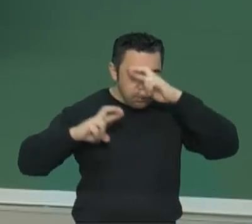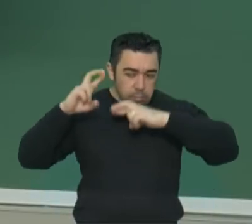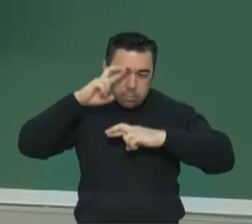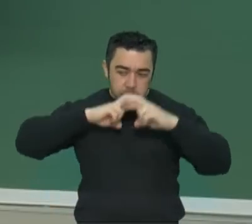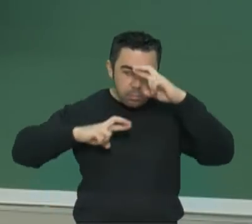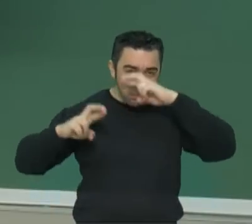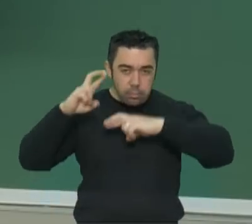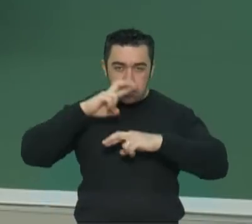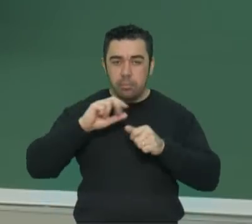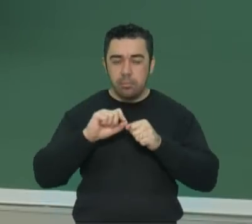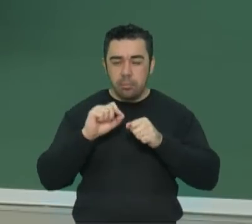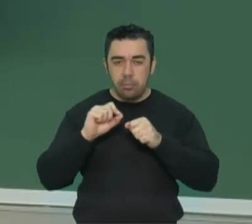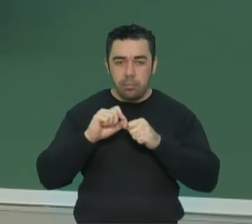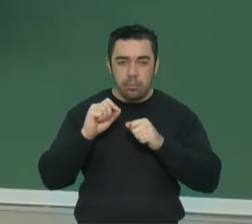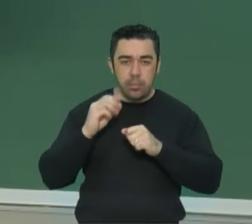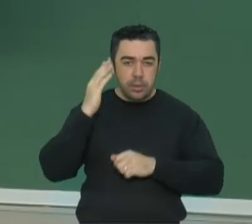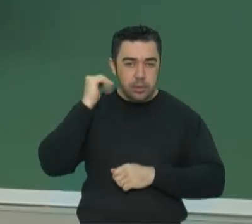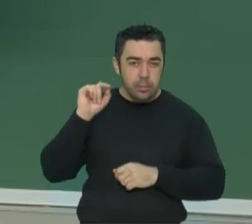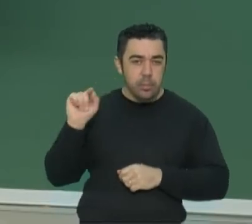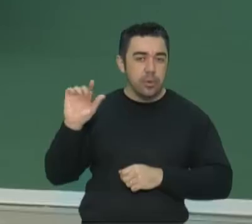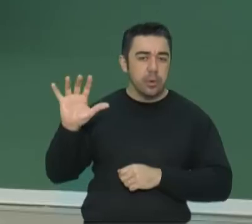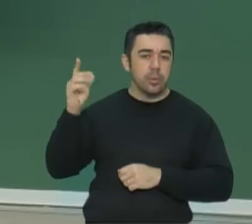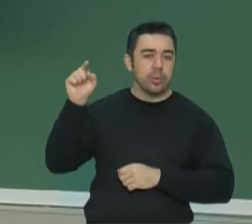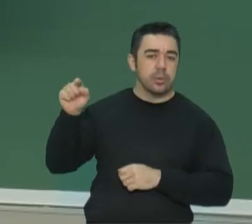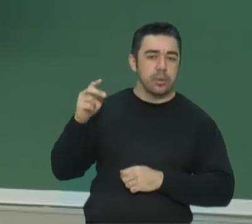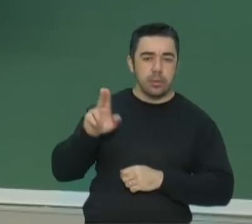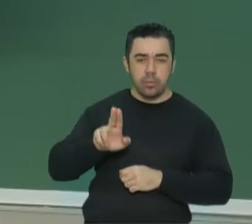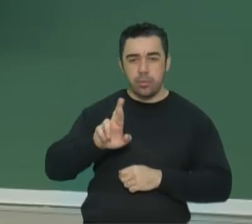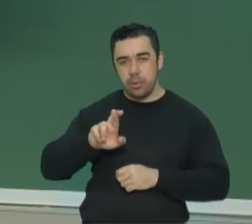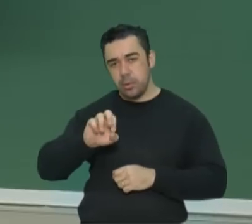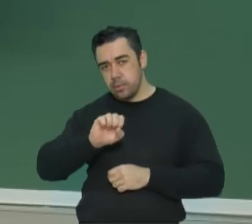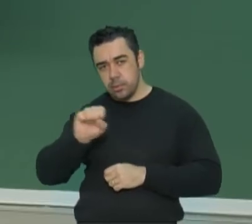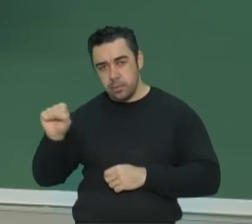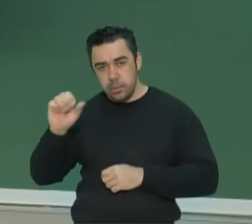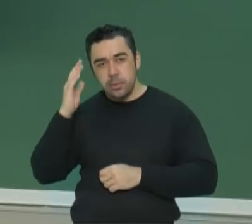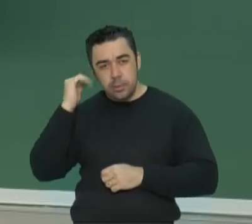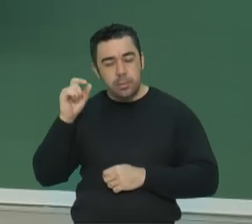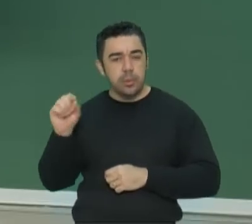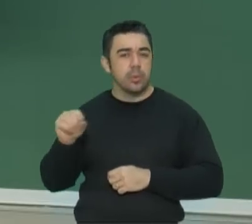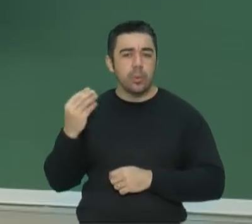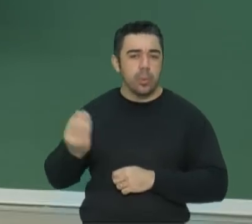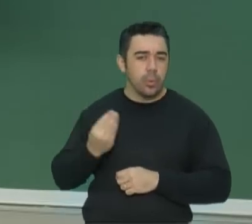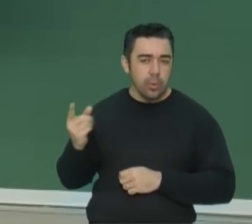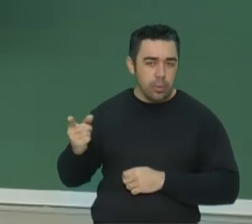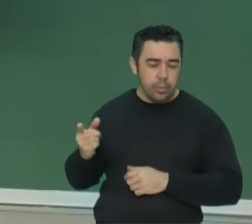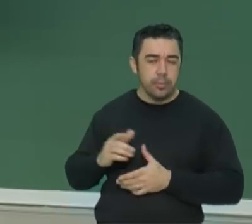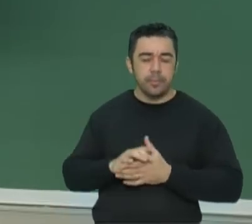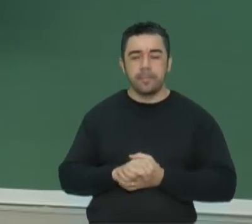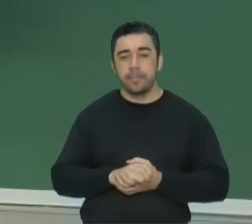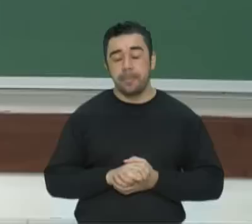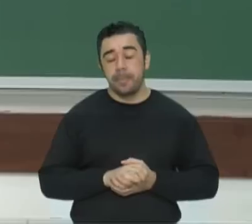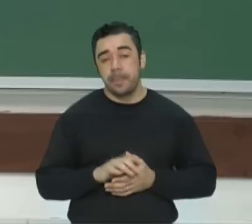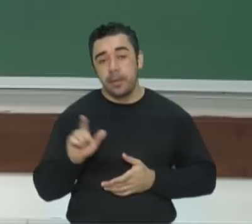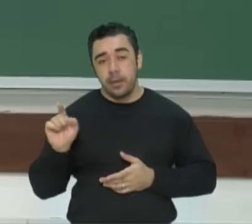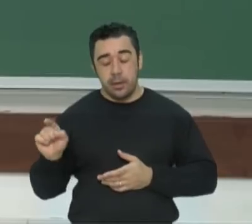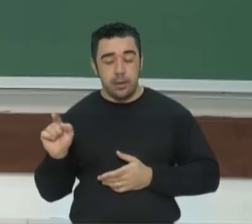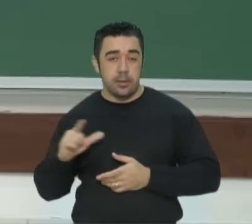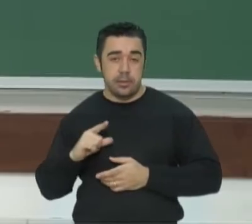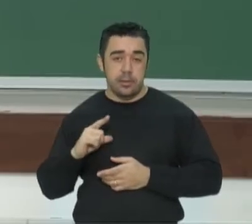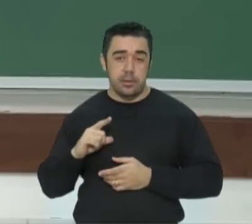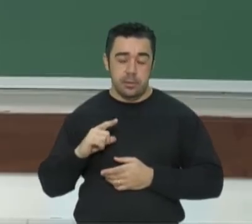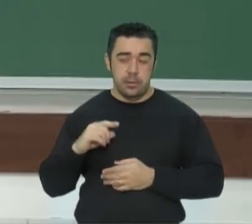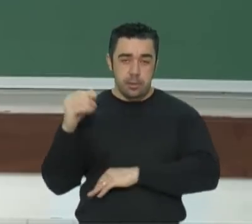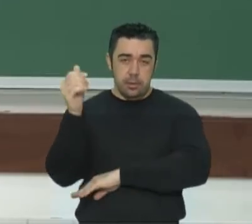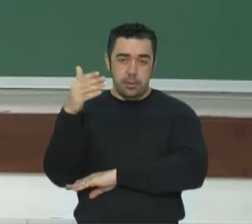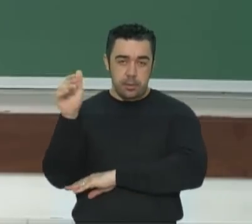espionagem. Então, criar programas de inteligência e de espionagem para a melhor maneira de vencer o adversário. Do lado da União